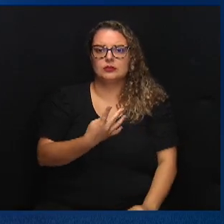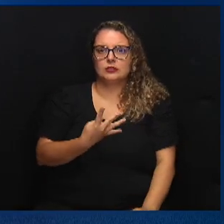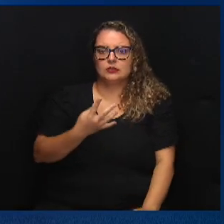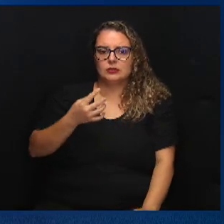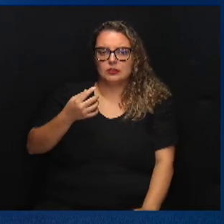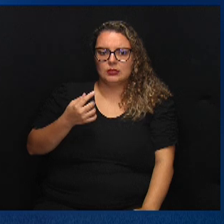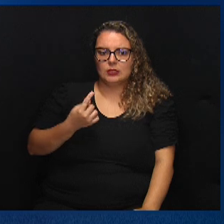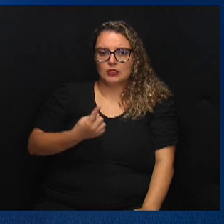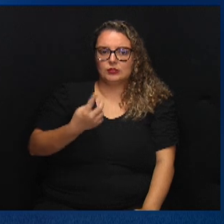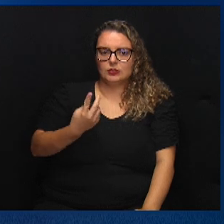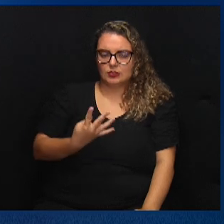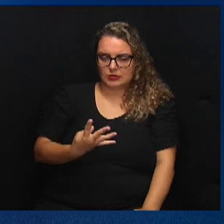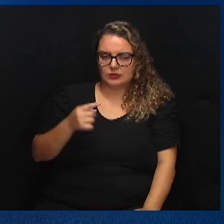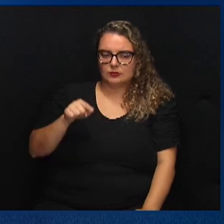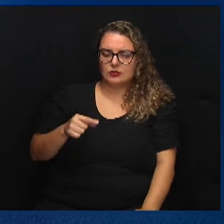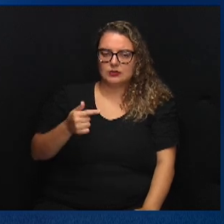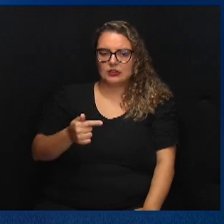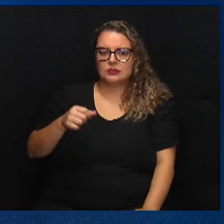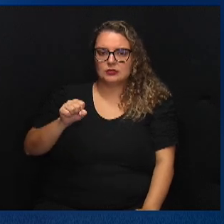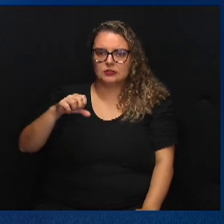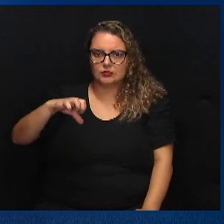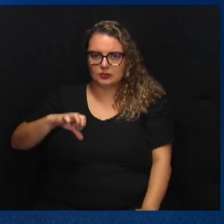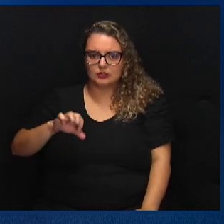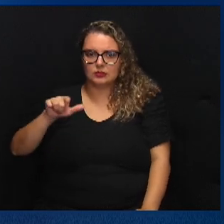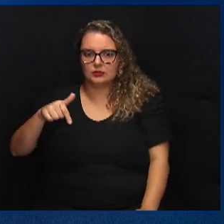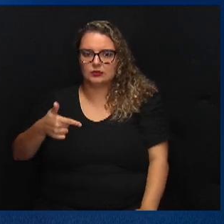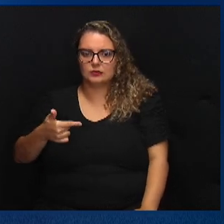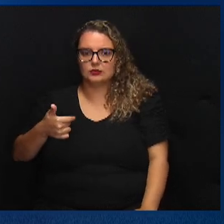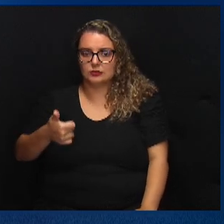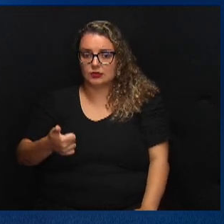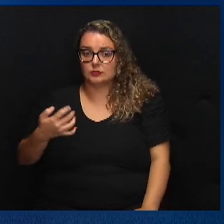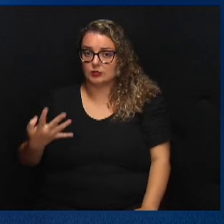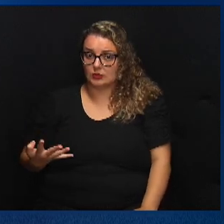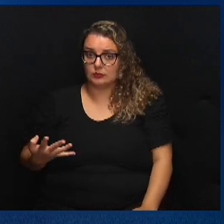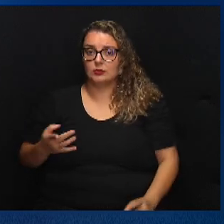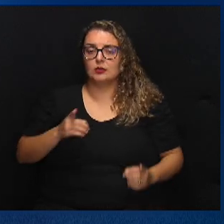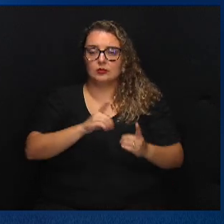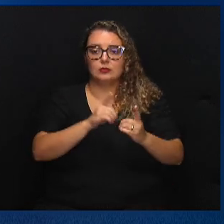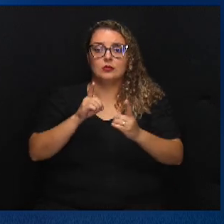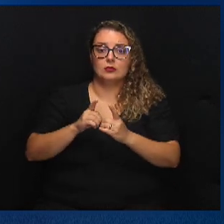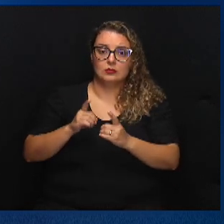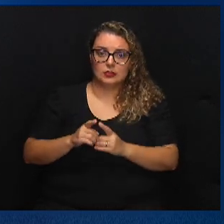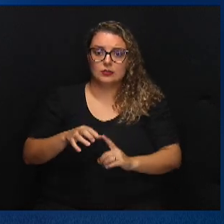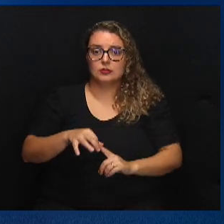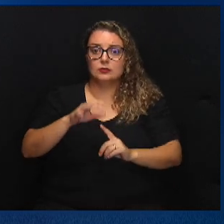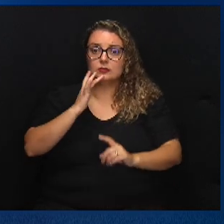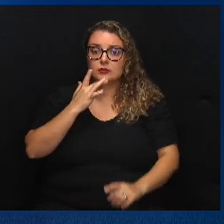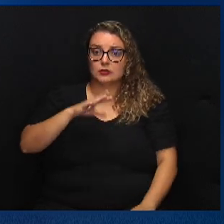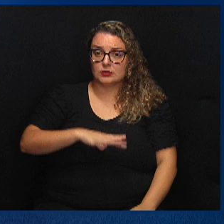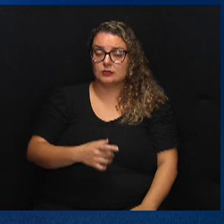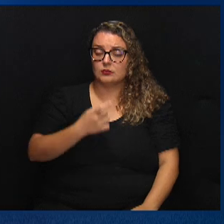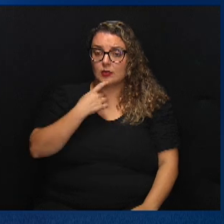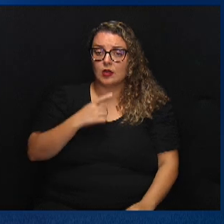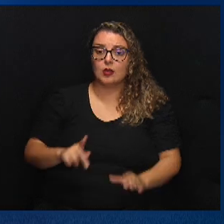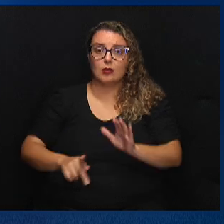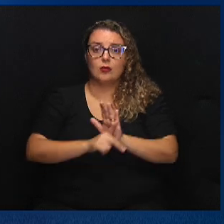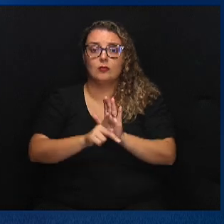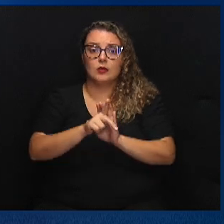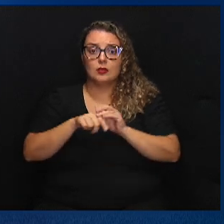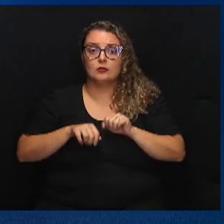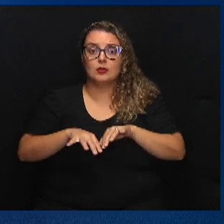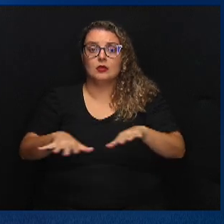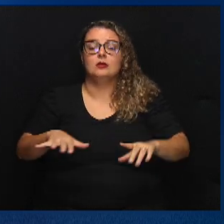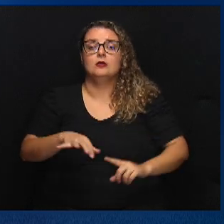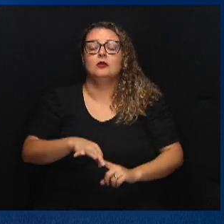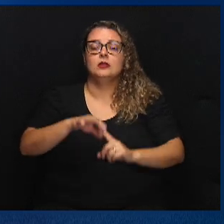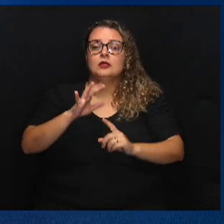14.789, de 4 de abril de 2014, que dispõe sobre atendimento prioritário em Campinas. O projeto amplia a